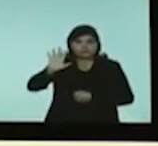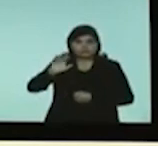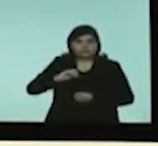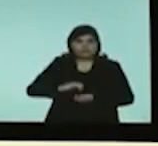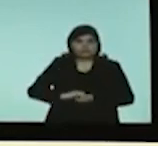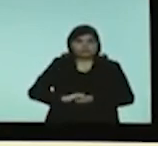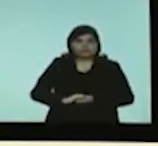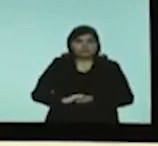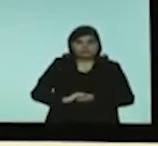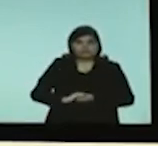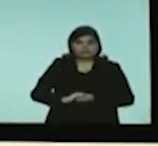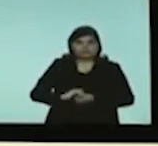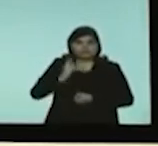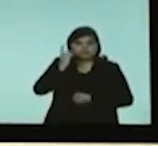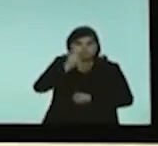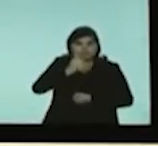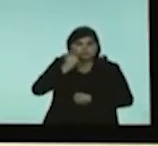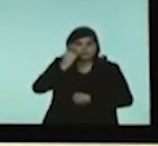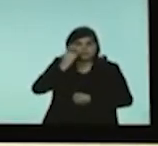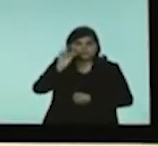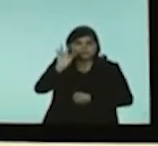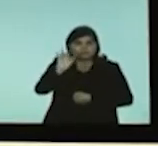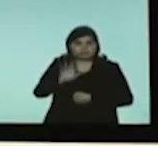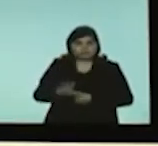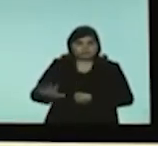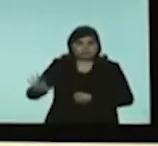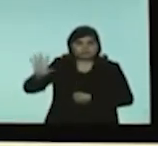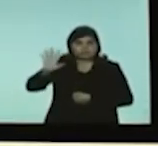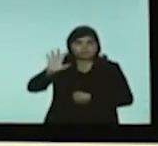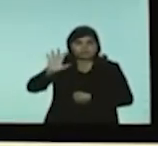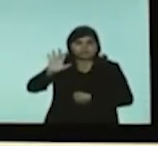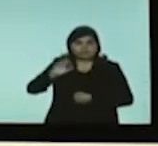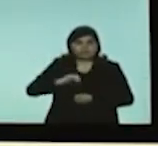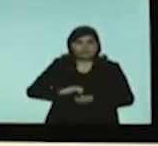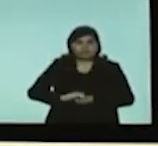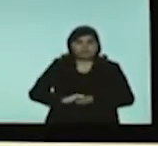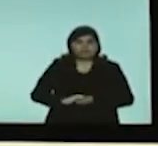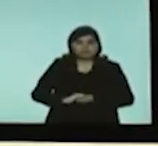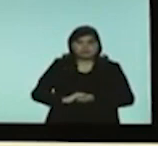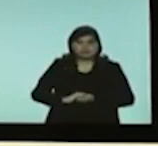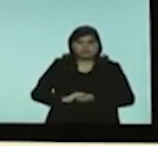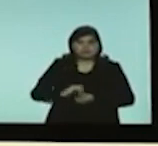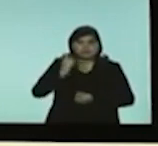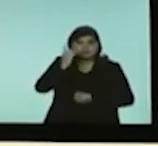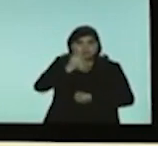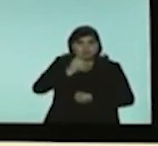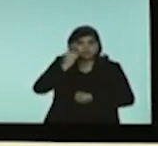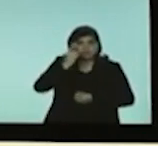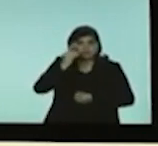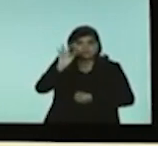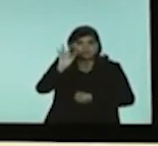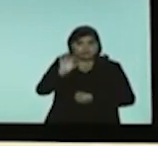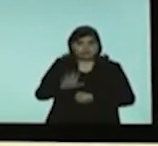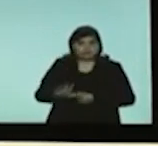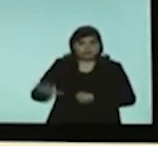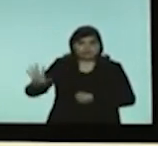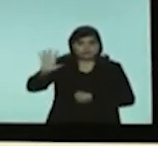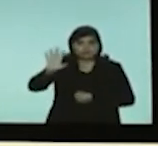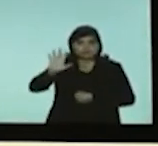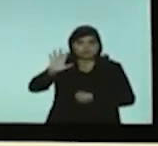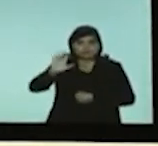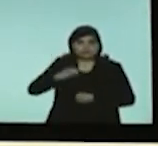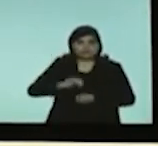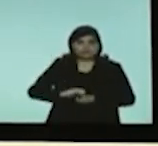com base no número de eleitoras e eleitores aptos a votar. A legislação estabelece que nenhum requerimento